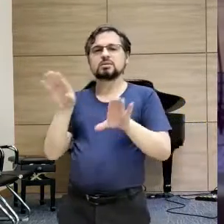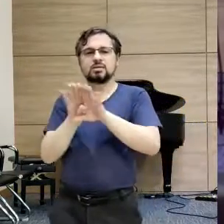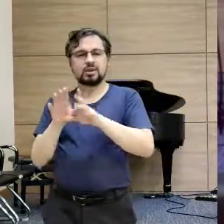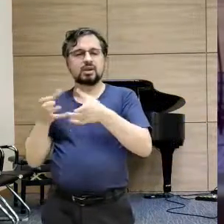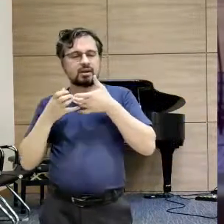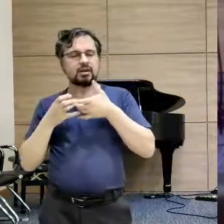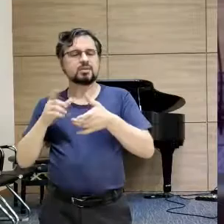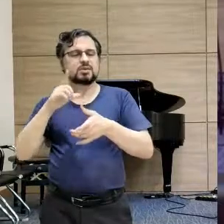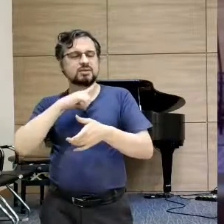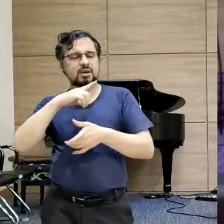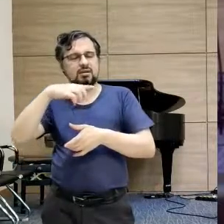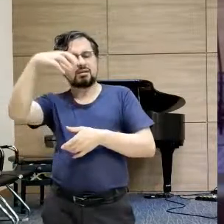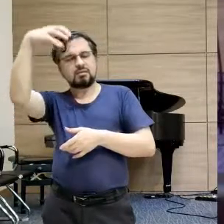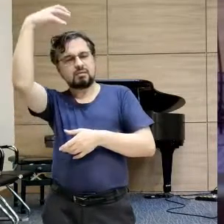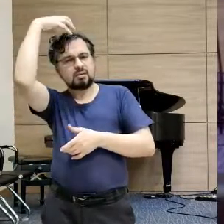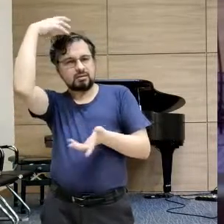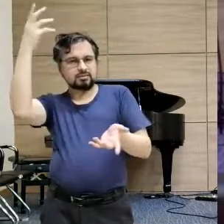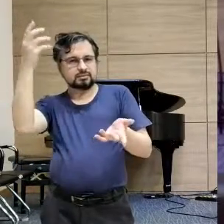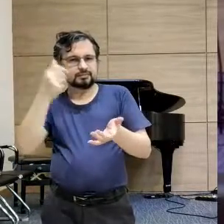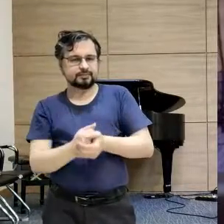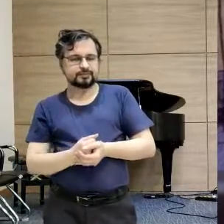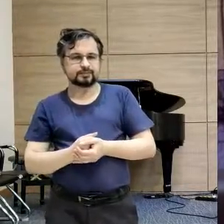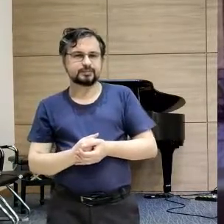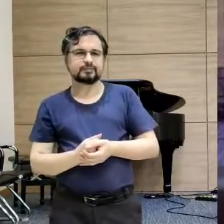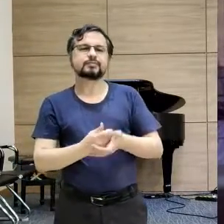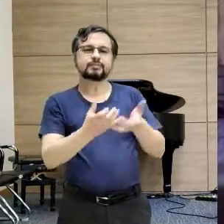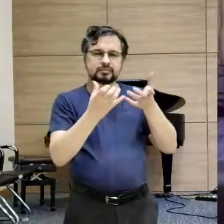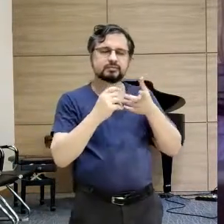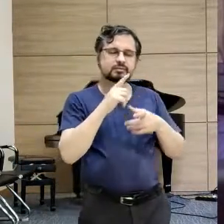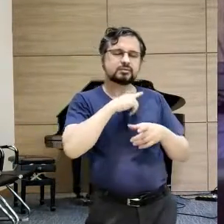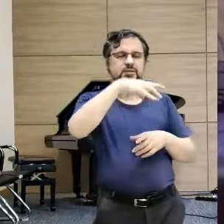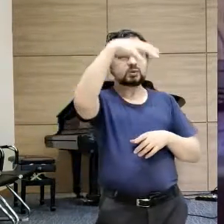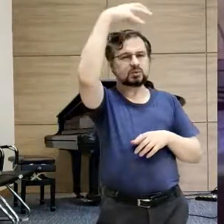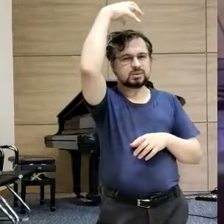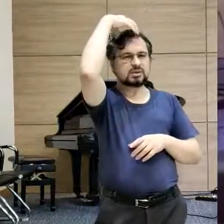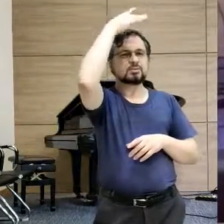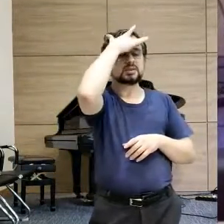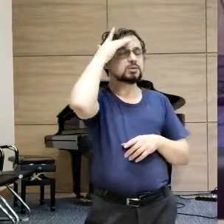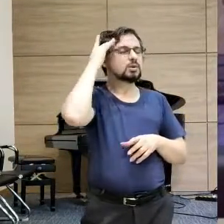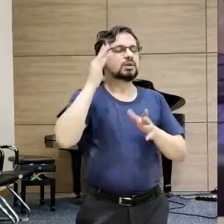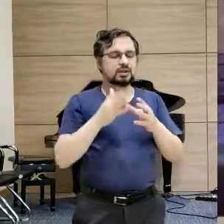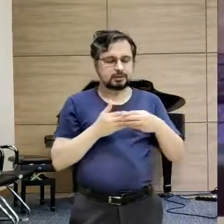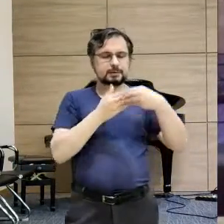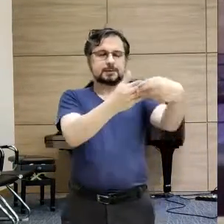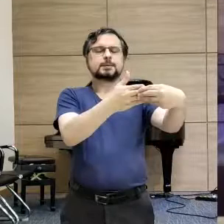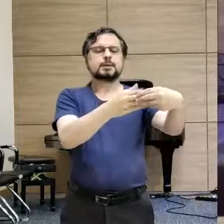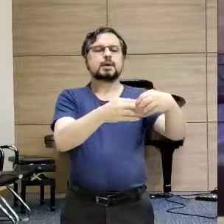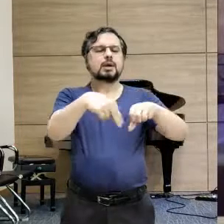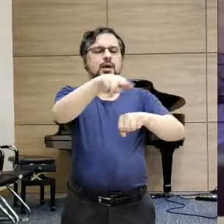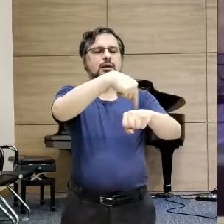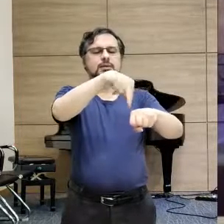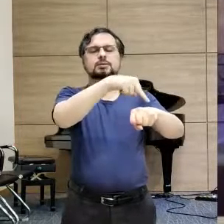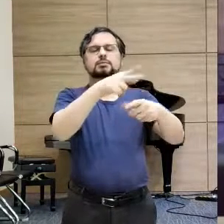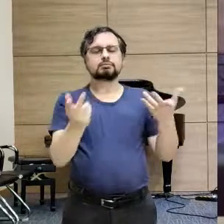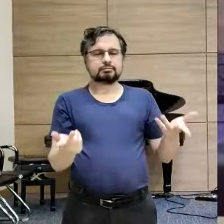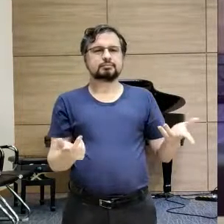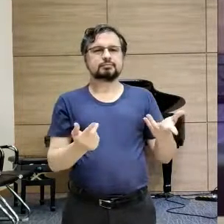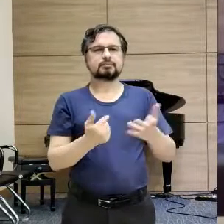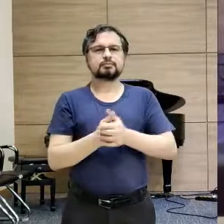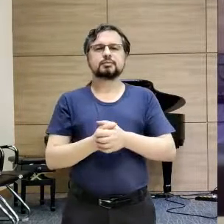ter o nosso soberano. Nós queremos também ter o nosso rei, aquele que direciona a nação. Então